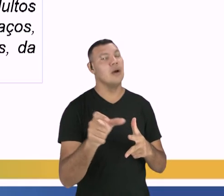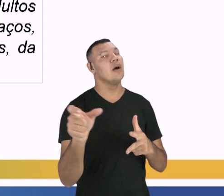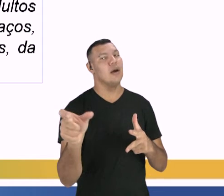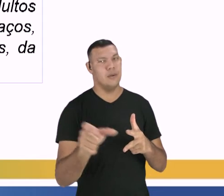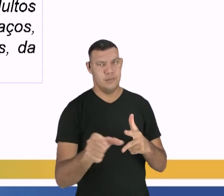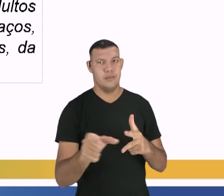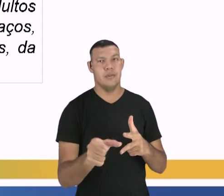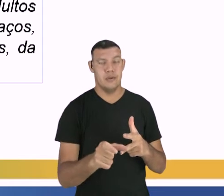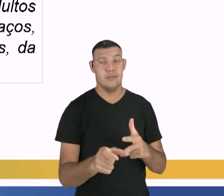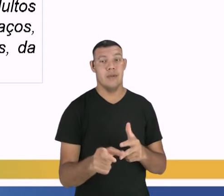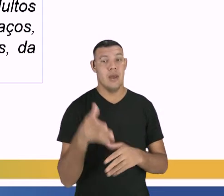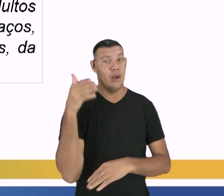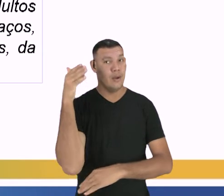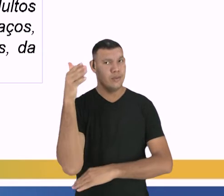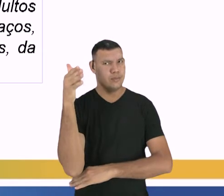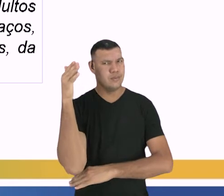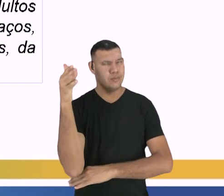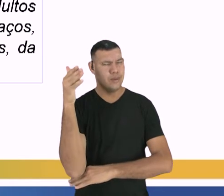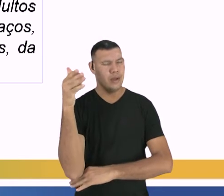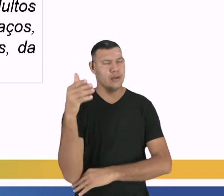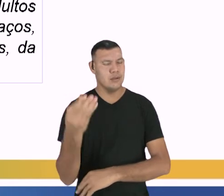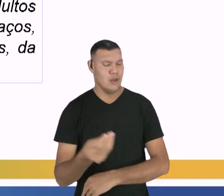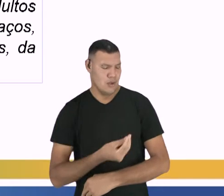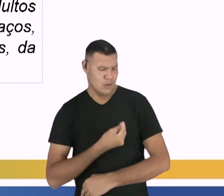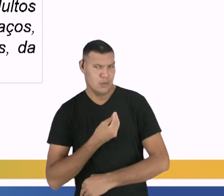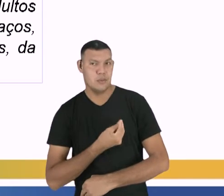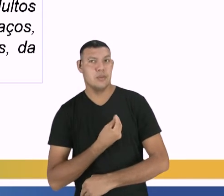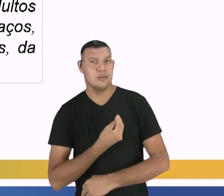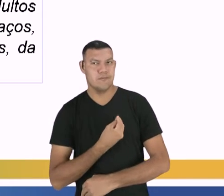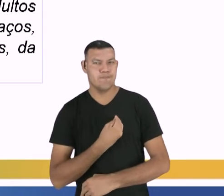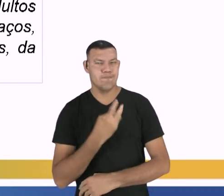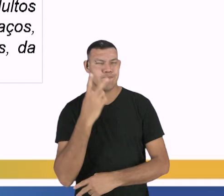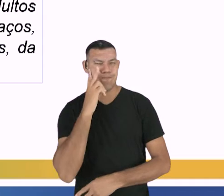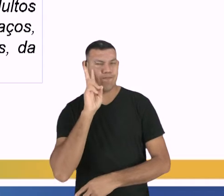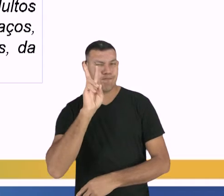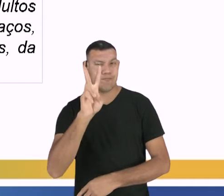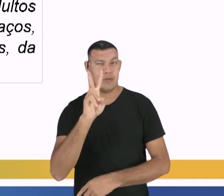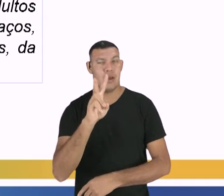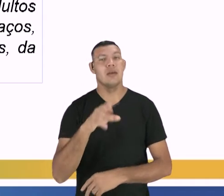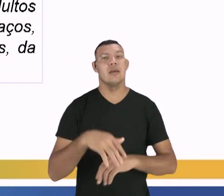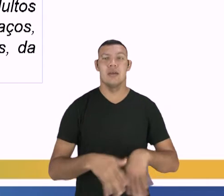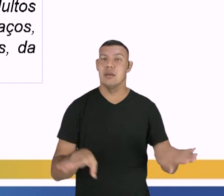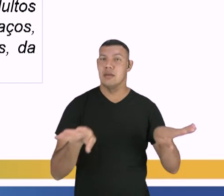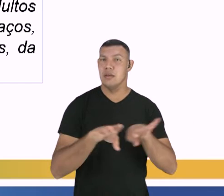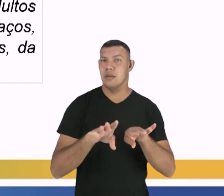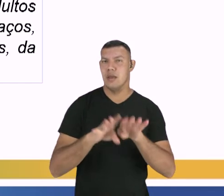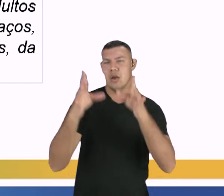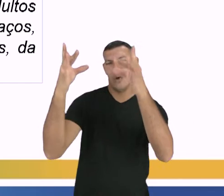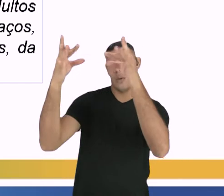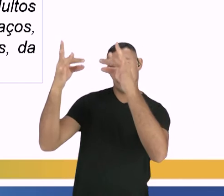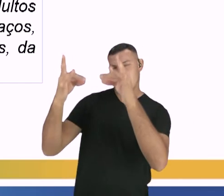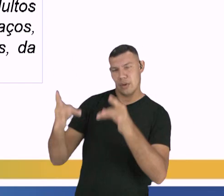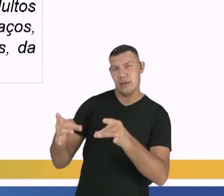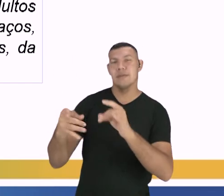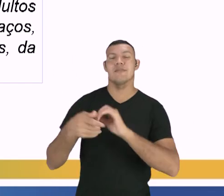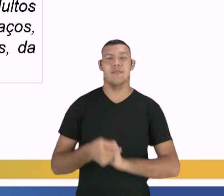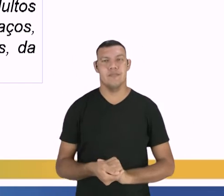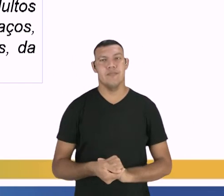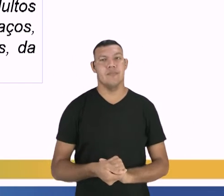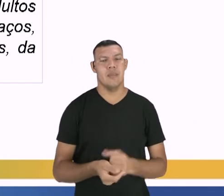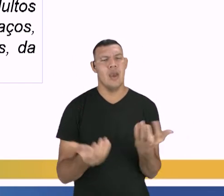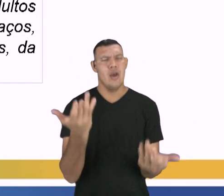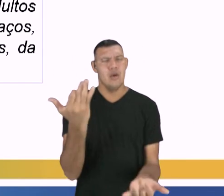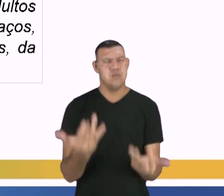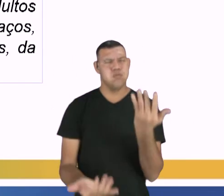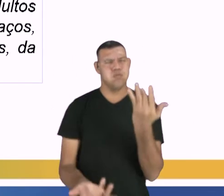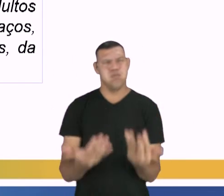que presenciou, alguém que viu o que aconteceu, e a descrição, quando ele começa, né? O